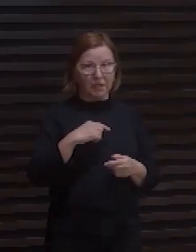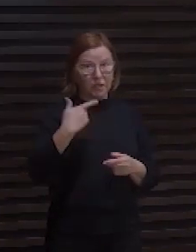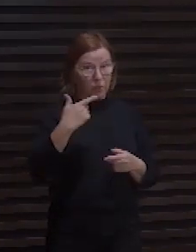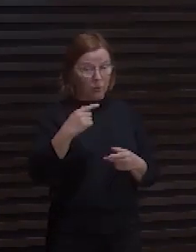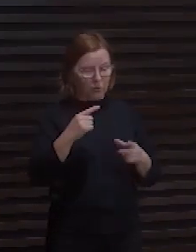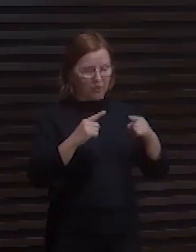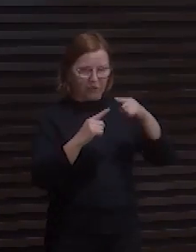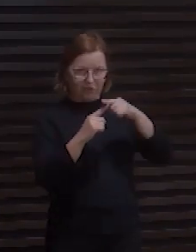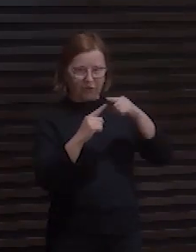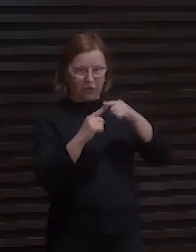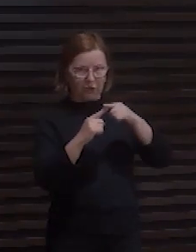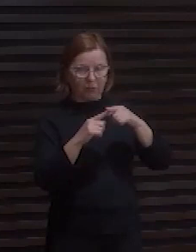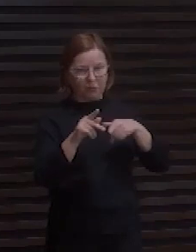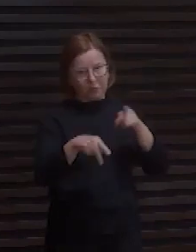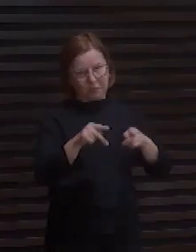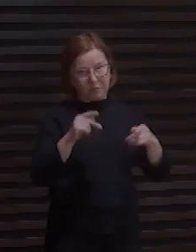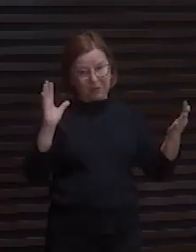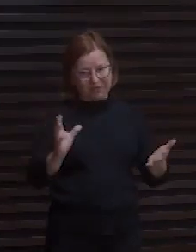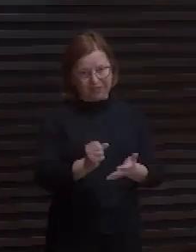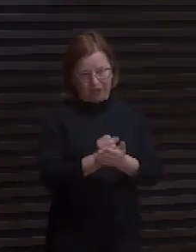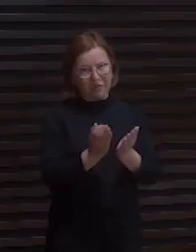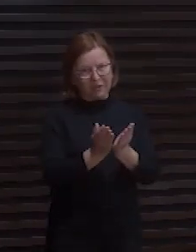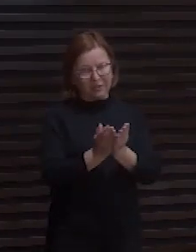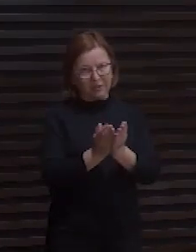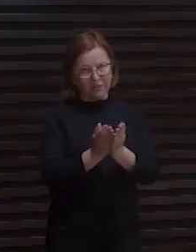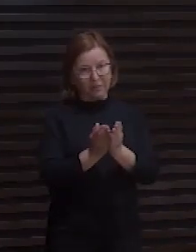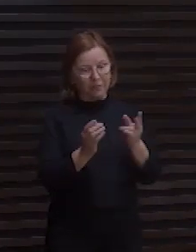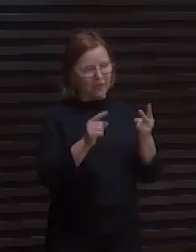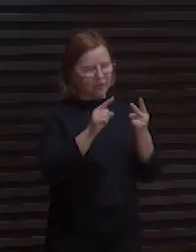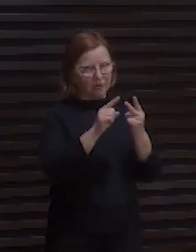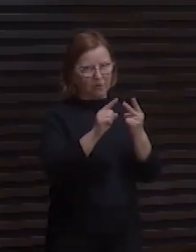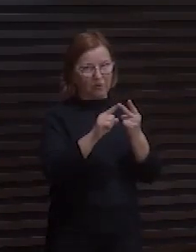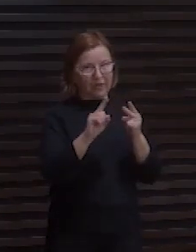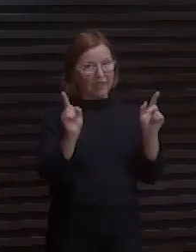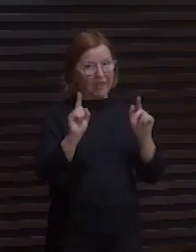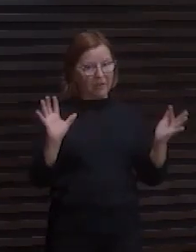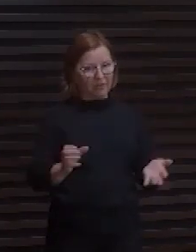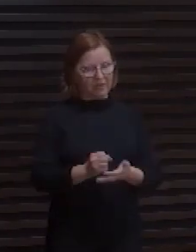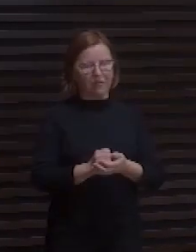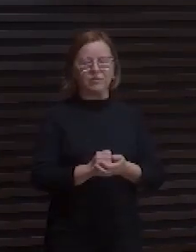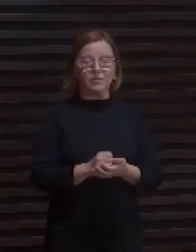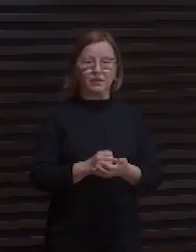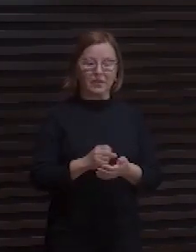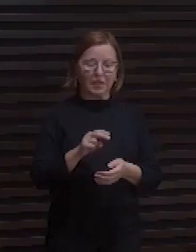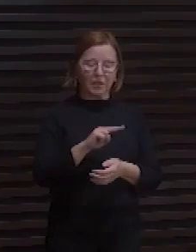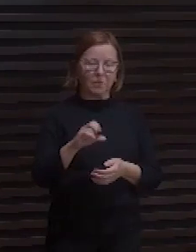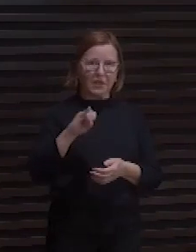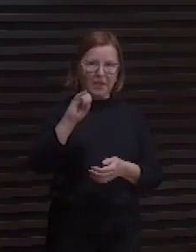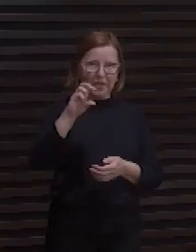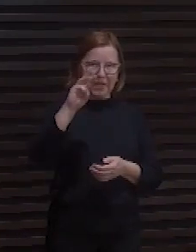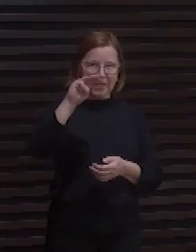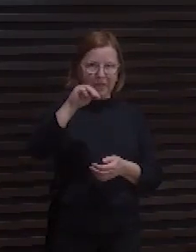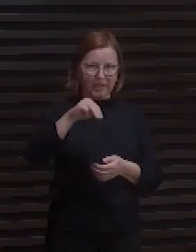salvos, cristãos, e os não salvos, ímpios. Os salvos são aqueles que nasceram de novo e